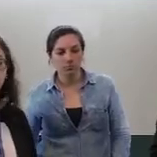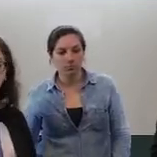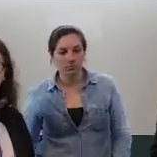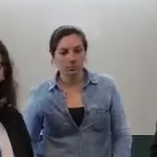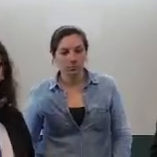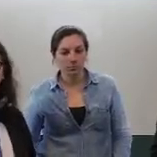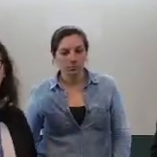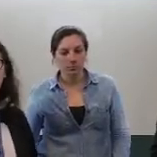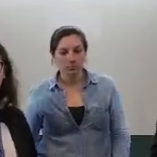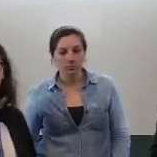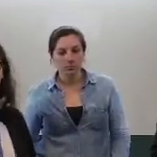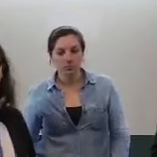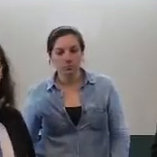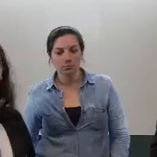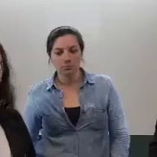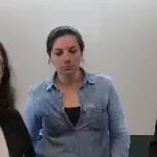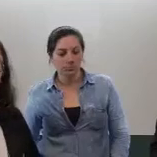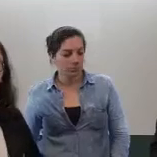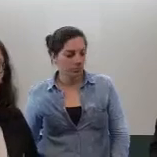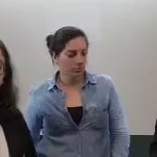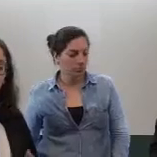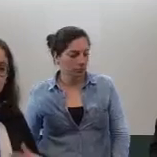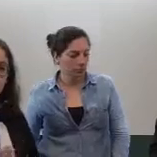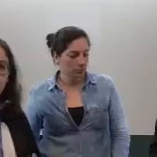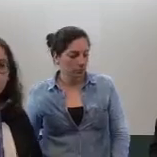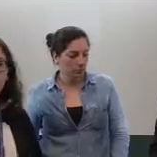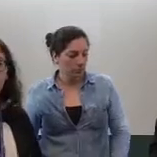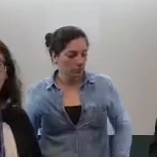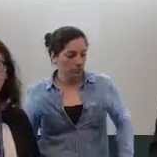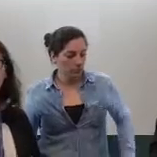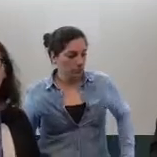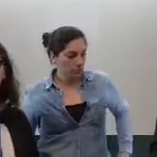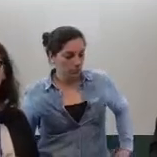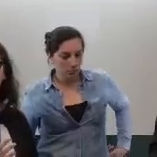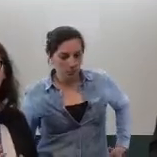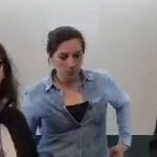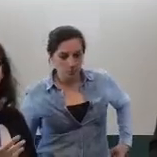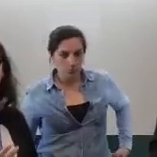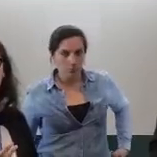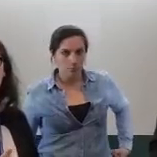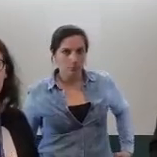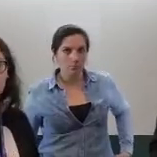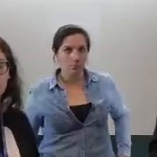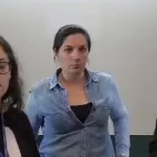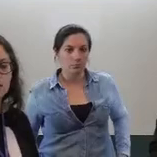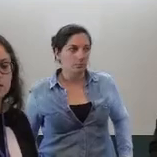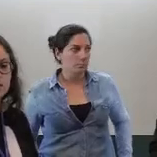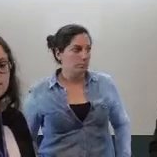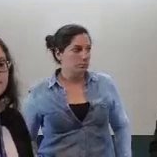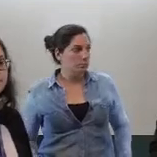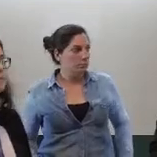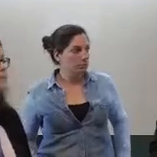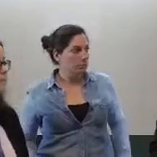vocês. Não é somente uma norma. Então, é interessante que vocês aprendam desde o começo a manusear e a mexer com essas normas.